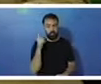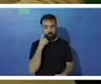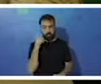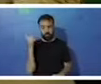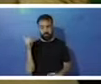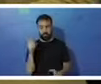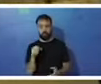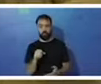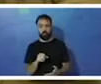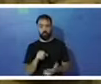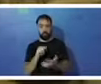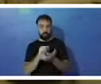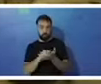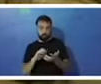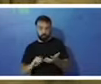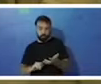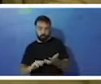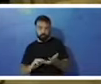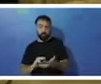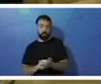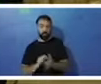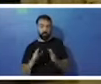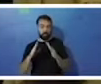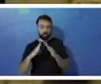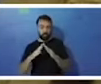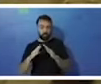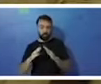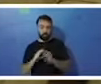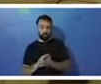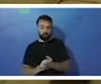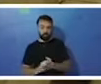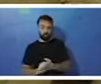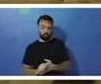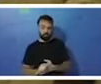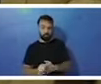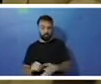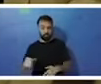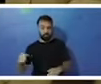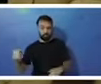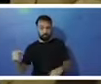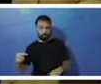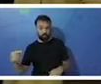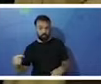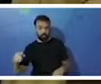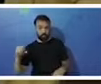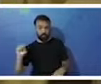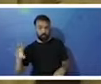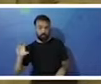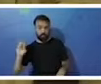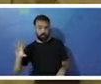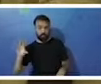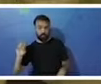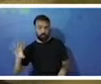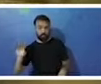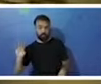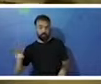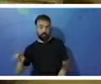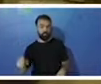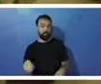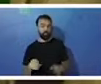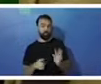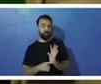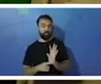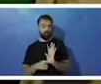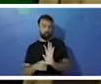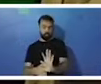Então, agora, nós chegamos na tarefa. E essa seta aqui, olha, piscante, ela não é à toa. É para mostrar para vocês